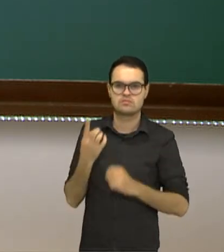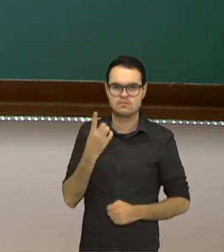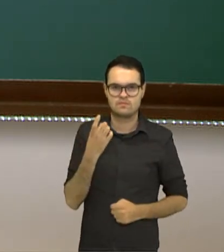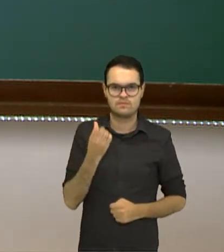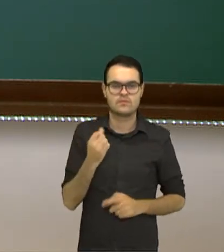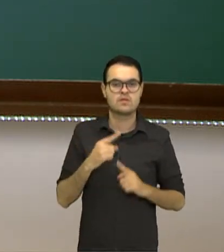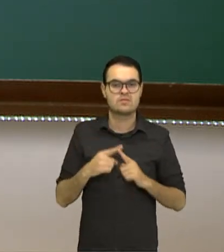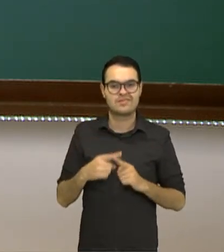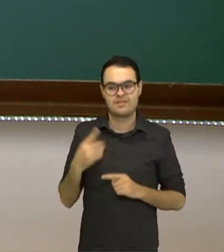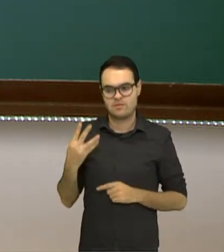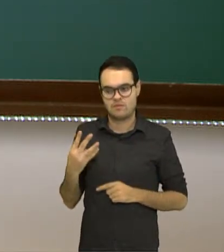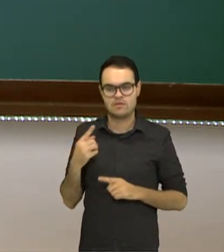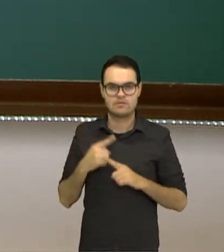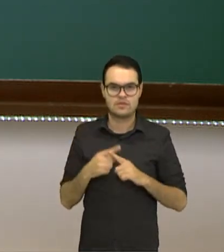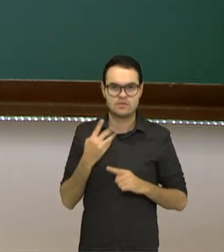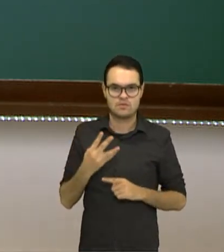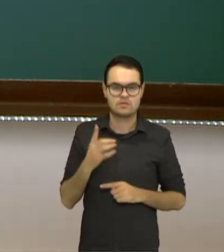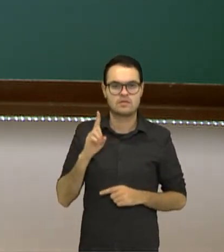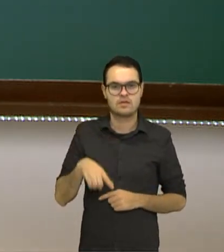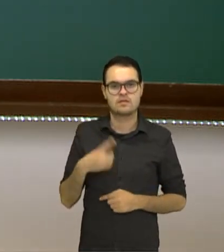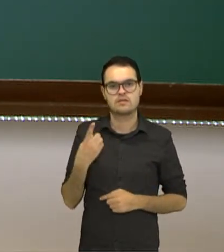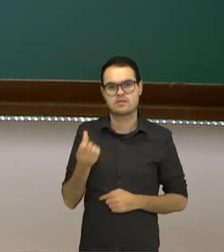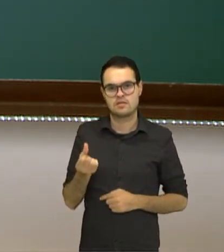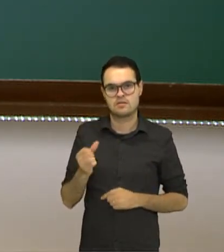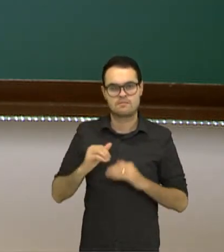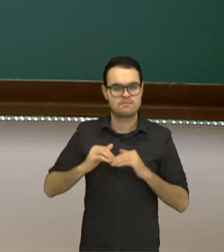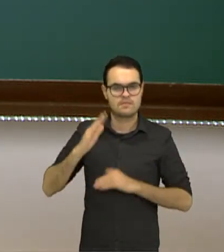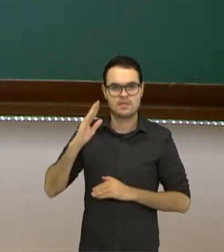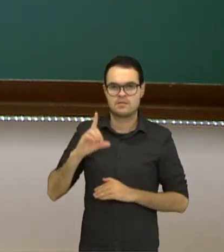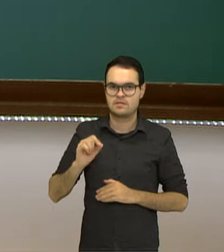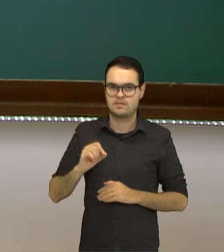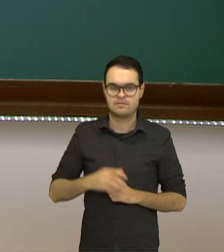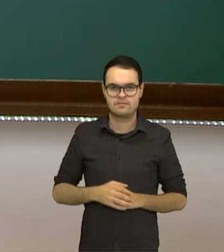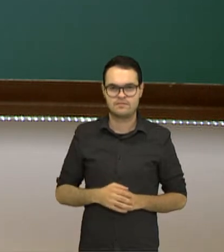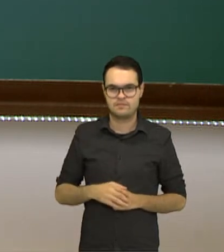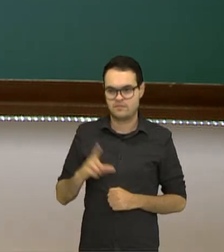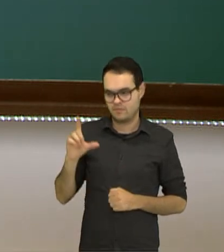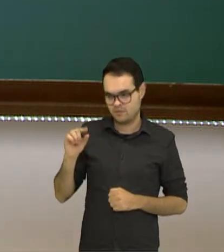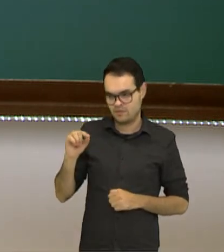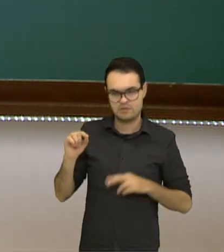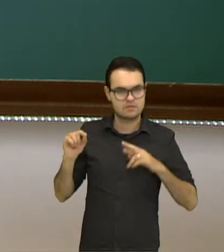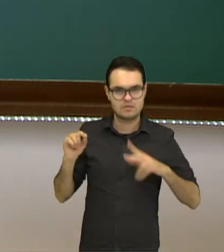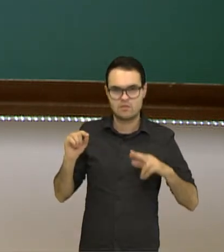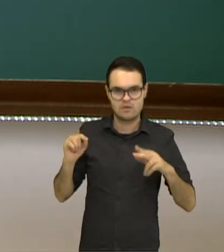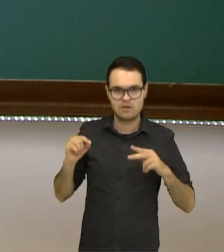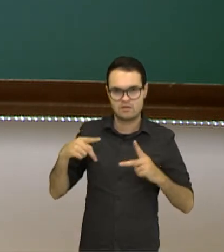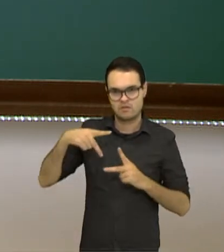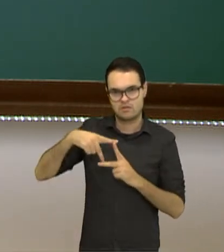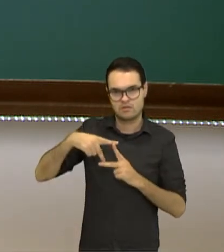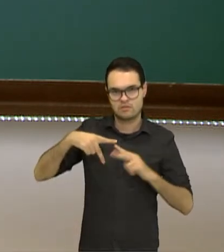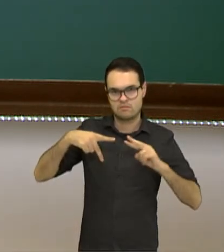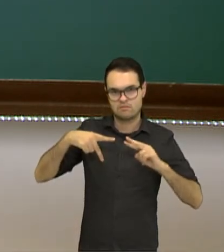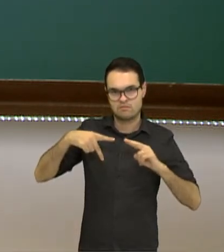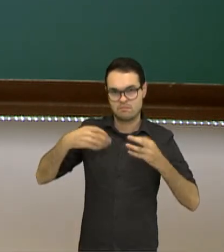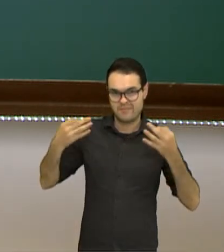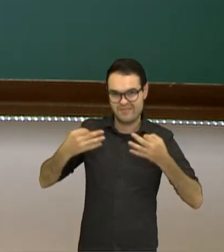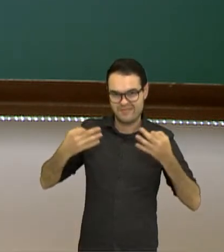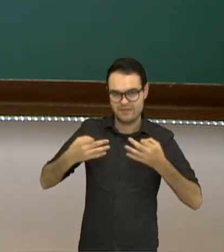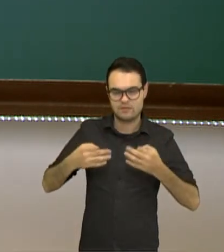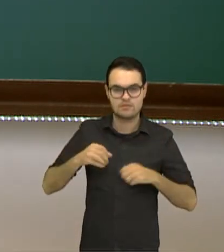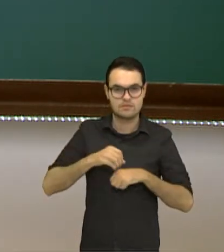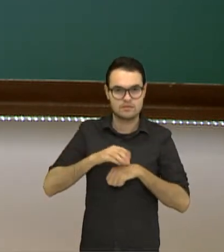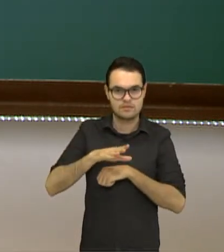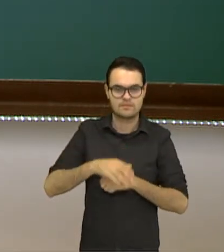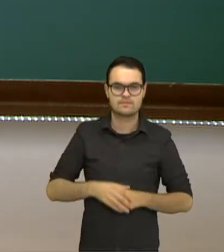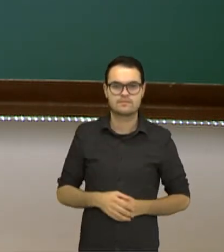porque 4 vezes 4 dá 16, passa do 10. Então, o 10 não é quadrado perfeito. Então, observem só, olha uma dica que a prof